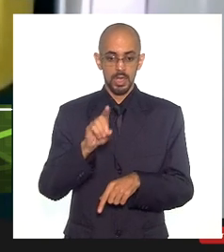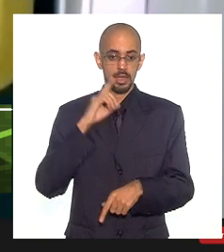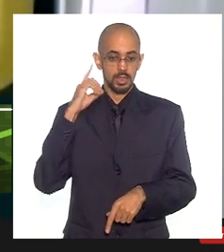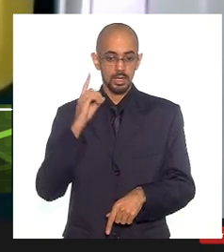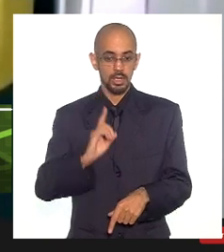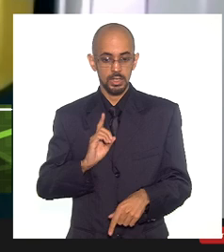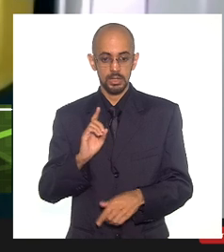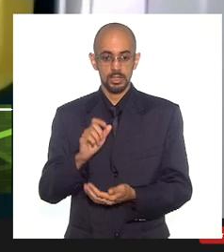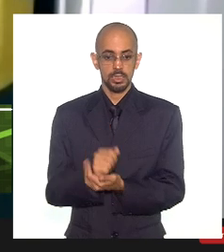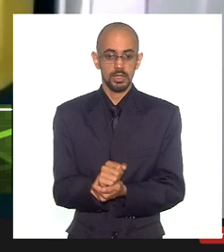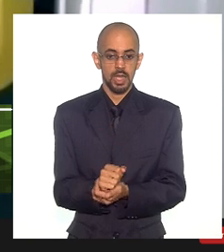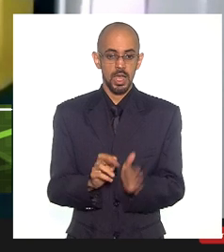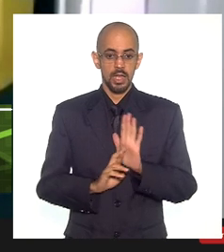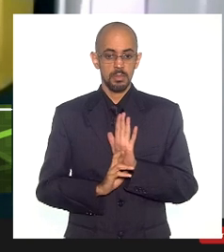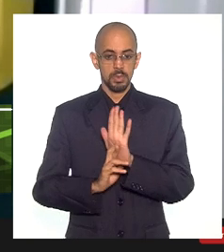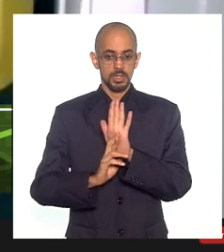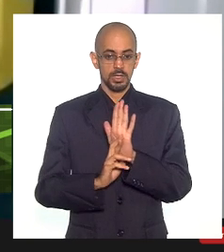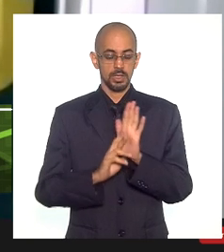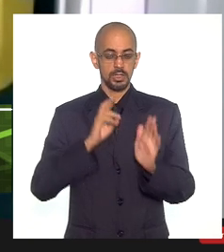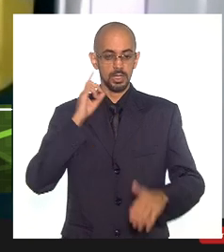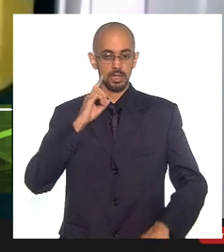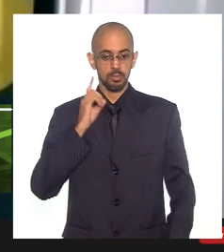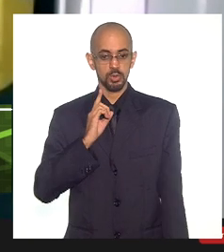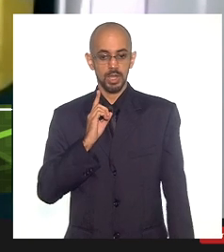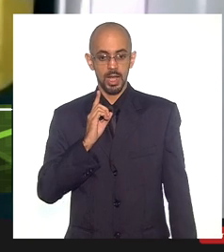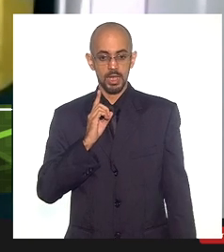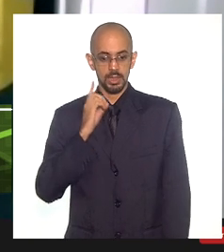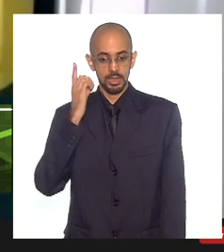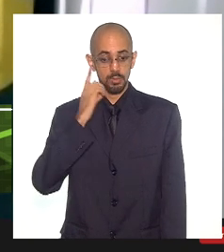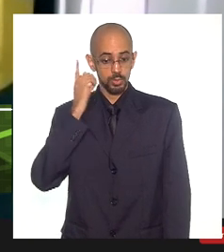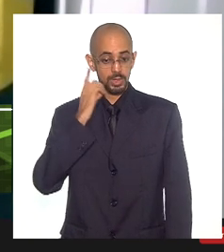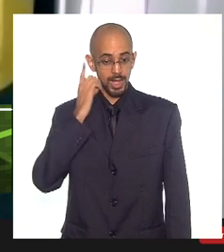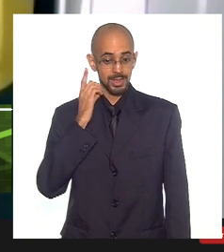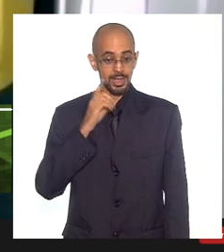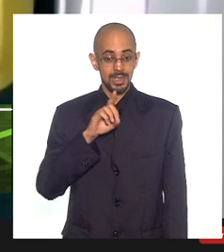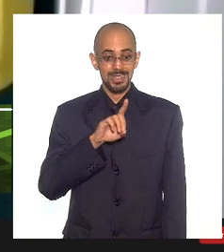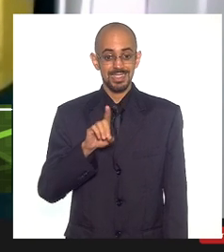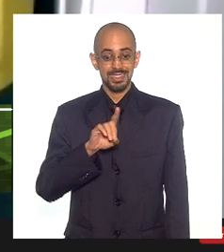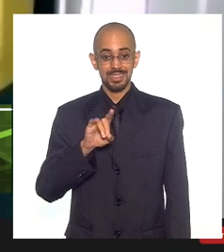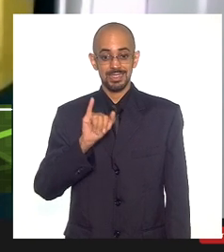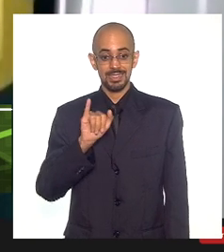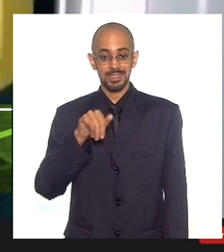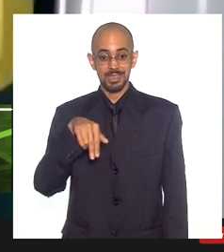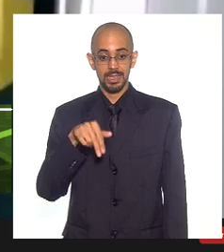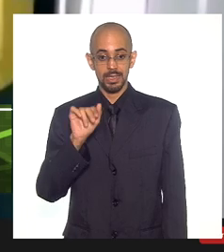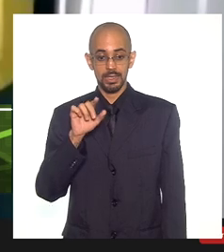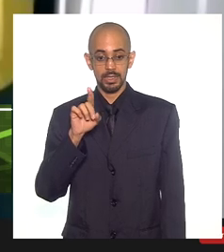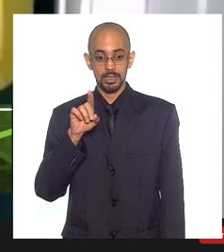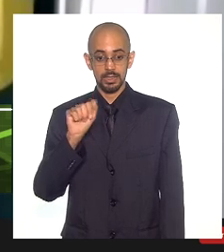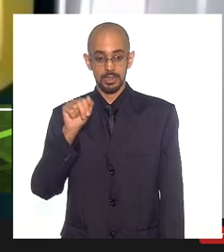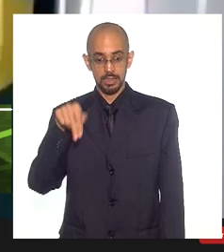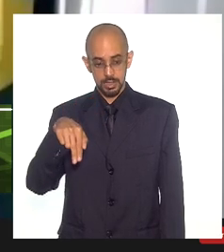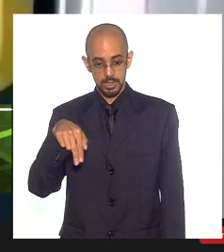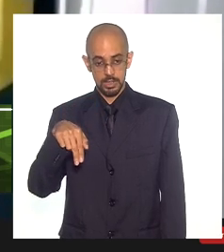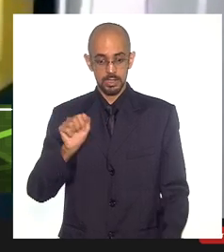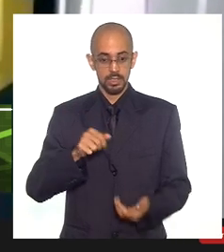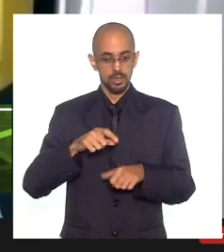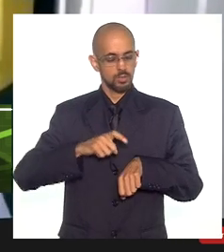do mandato da deputada Zaidan, que já se fez anunciar aqui pelo chat. E, ao longo da audiência, nós vamos